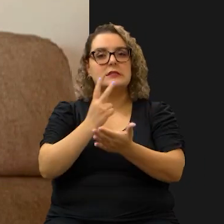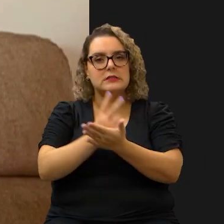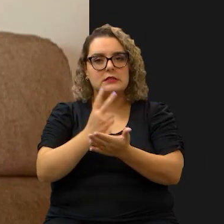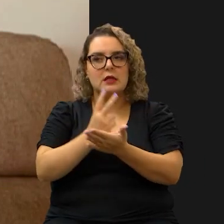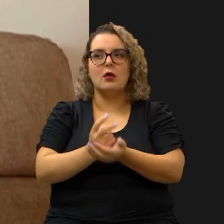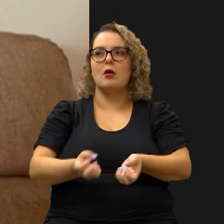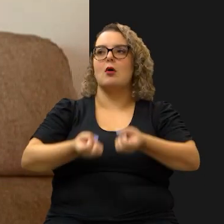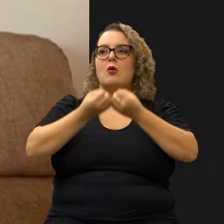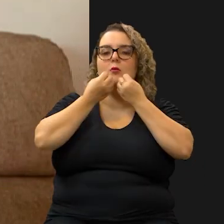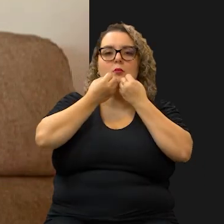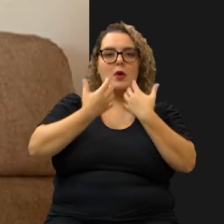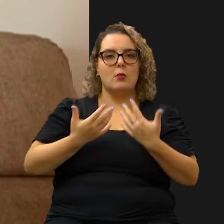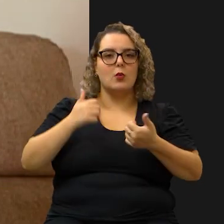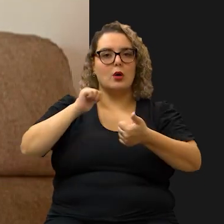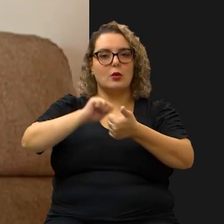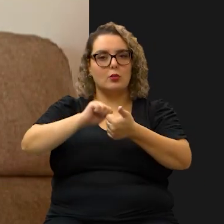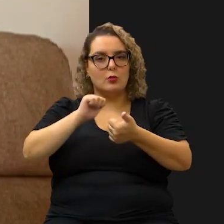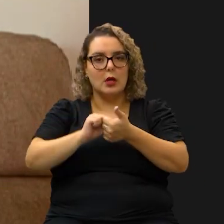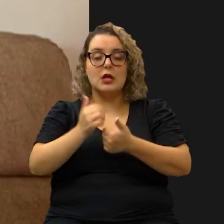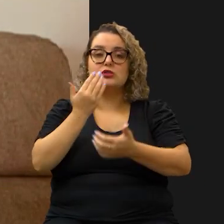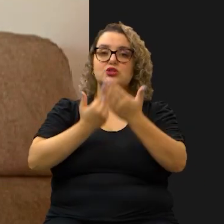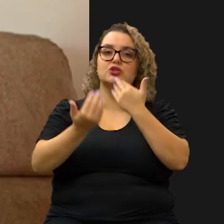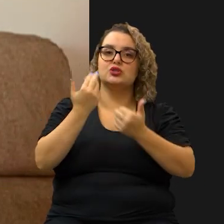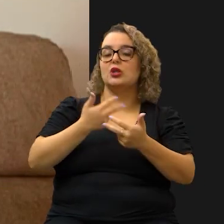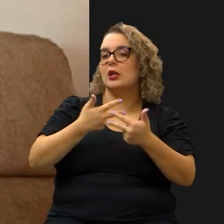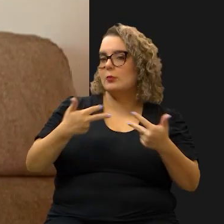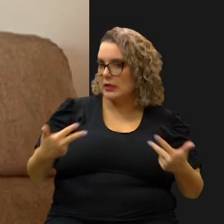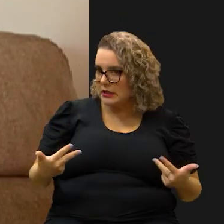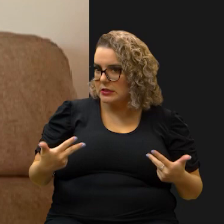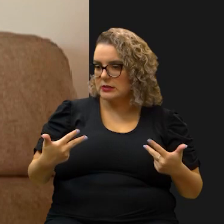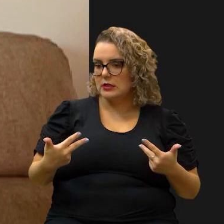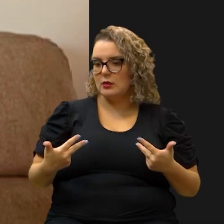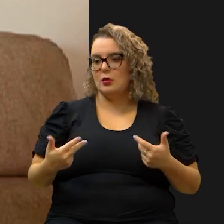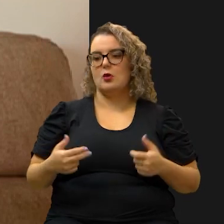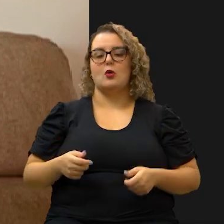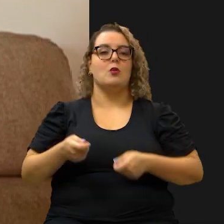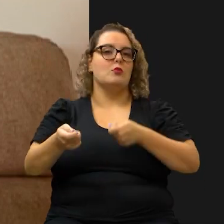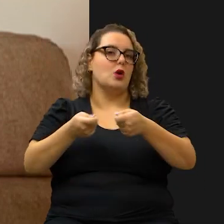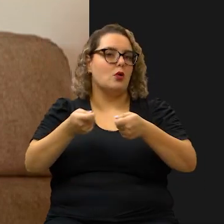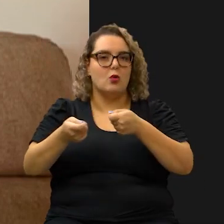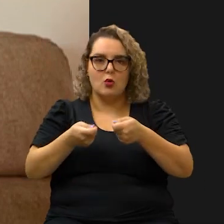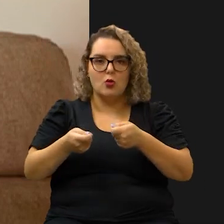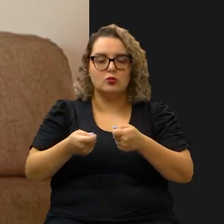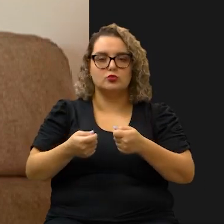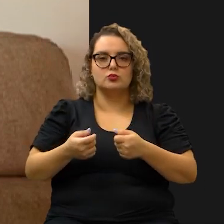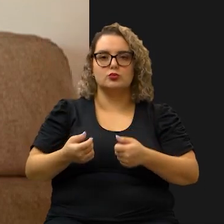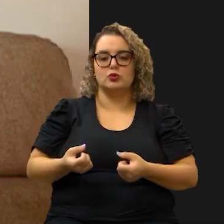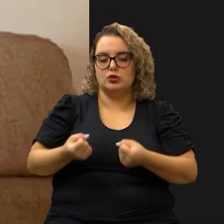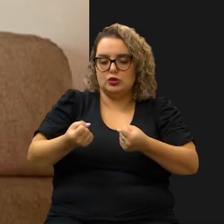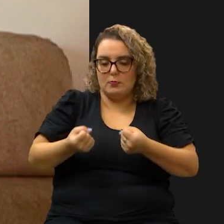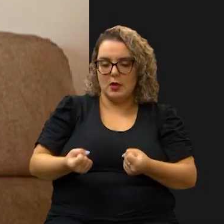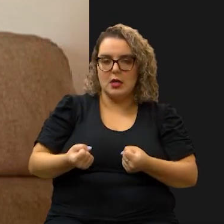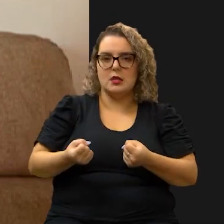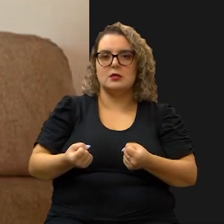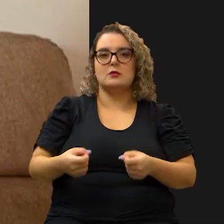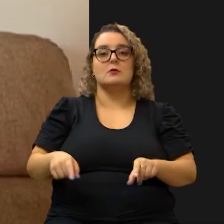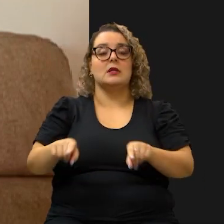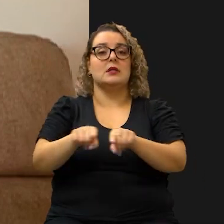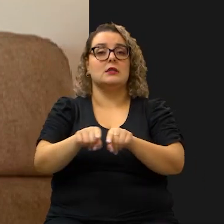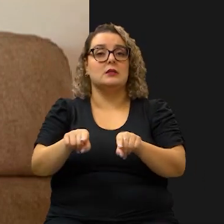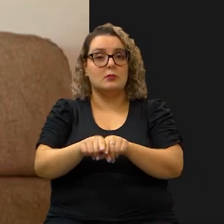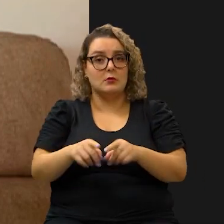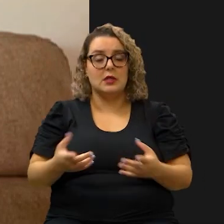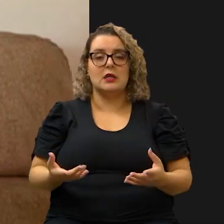atividade física regular, uma boa qualidade de alimentação, para controle de peso,